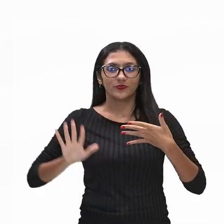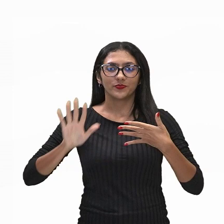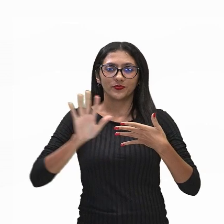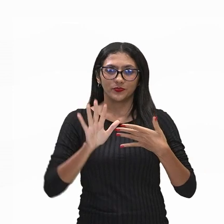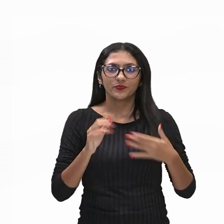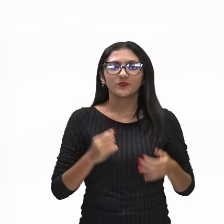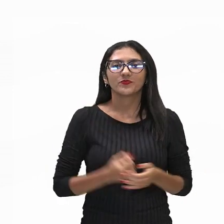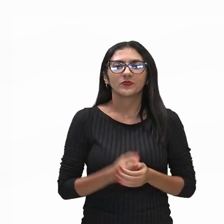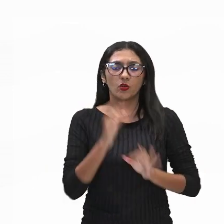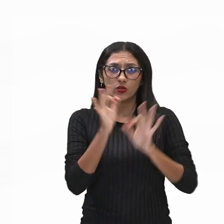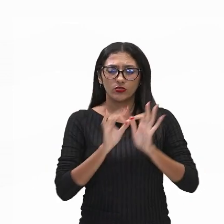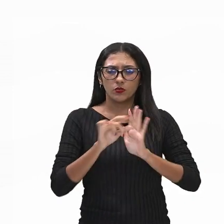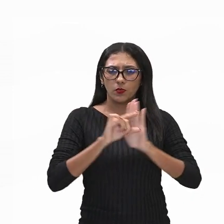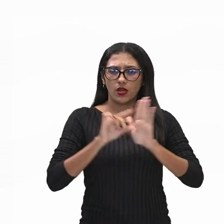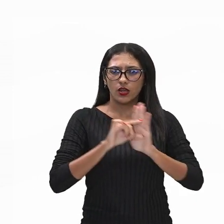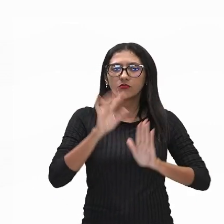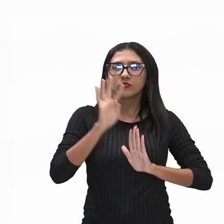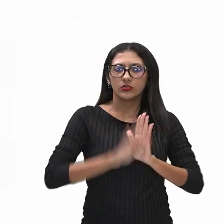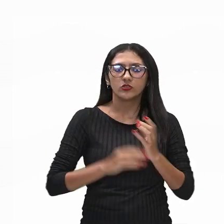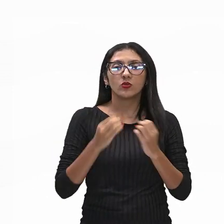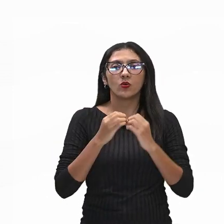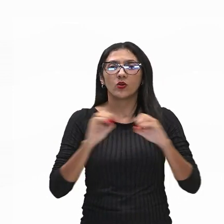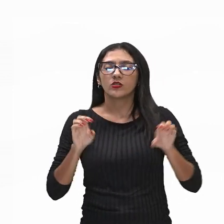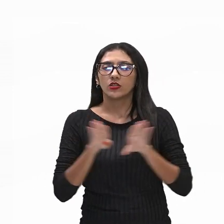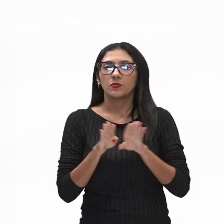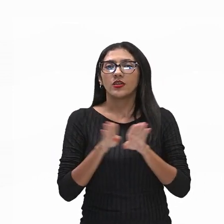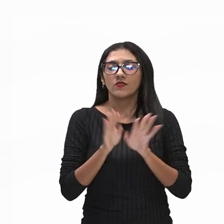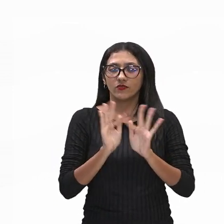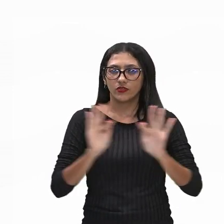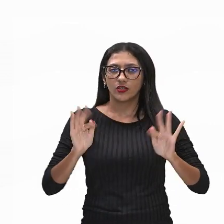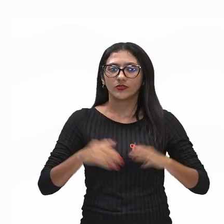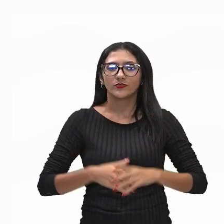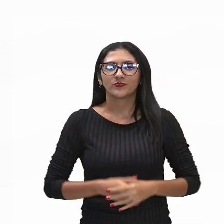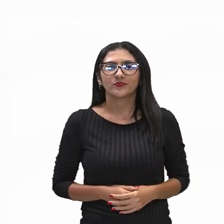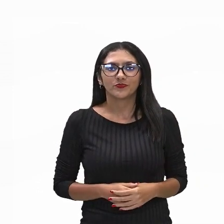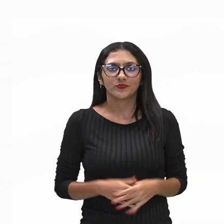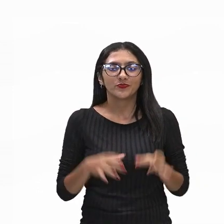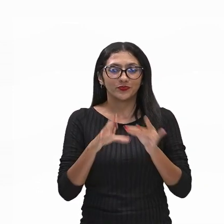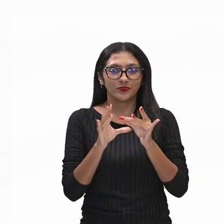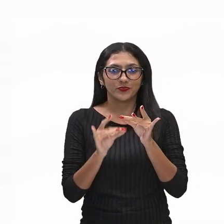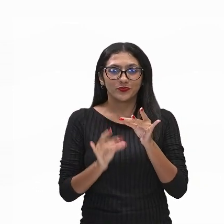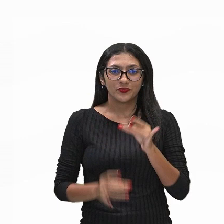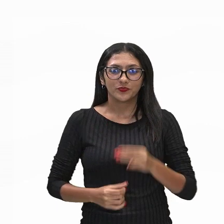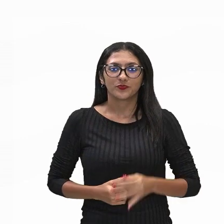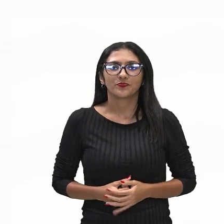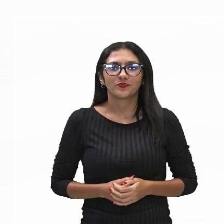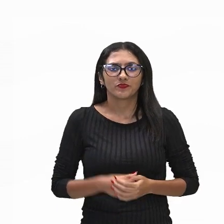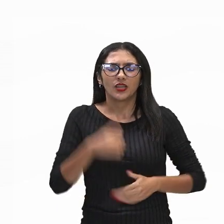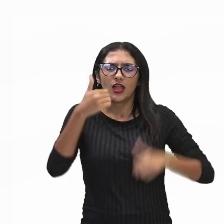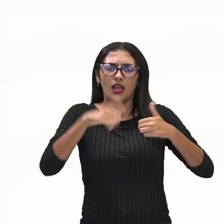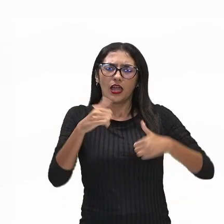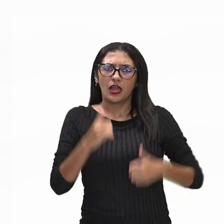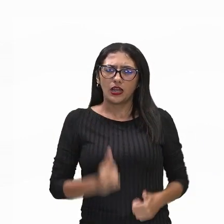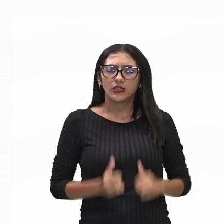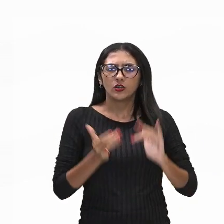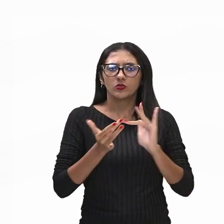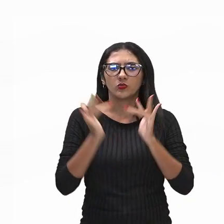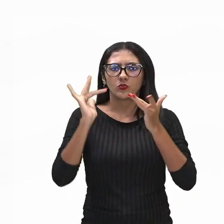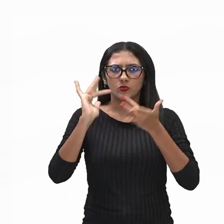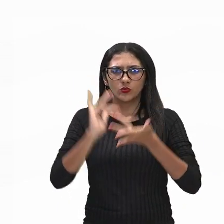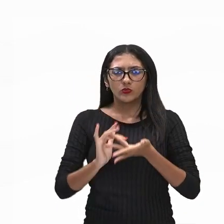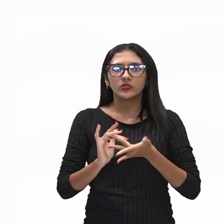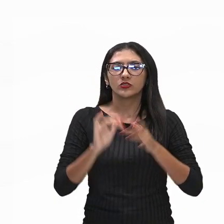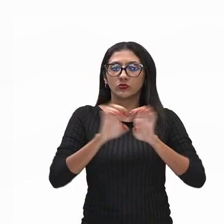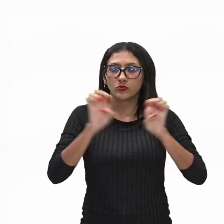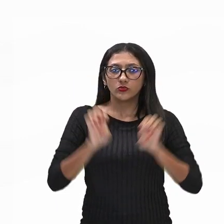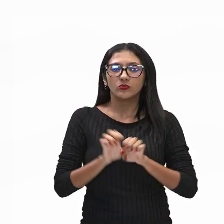na articulação de parágrafos, orações e períodos. O nosso detalhamento: análise dos sentidos da tessitura do